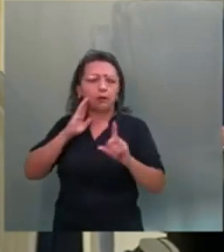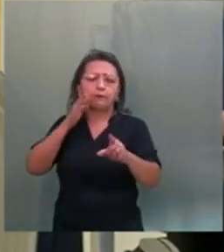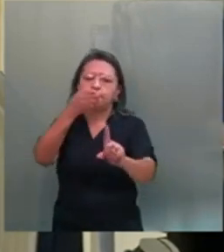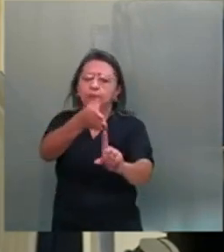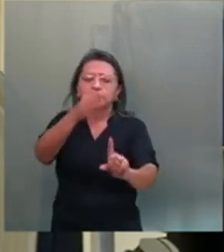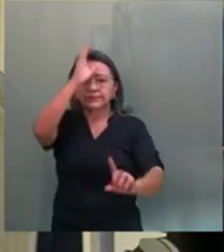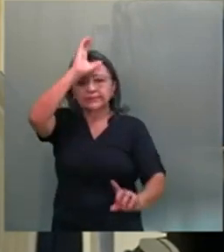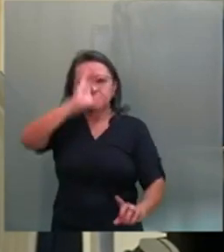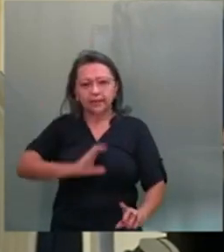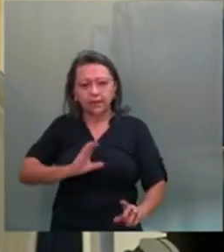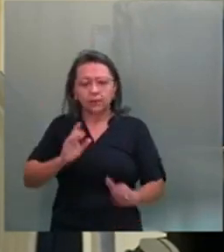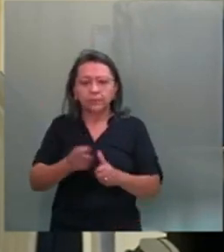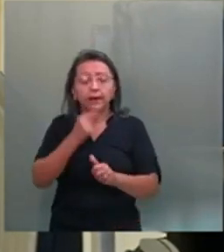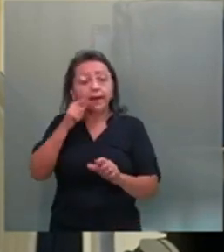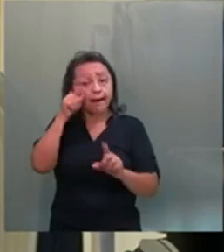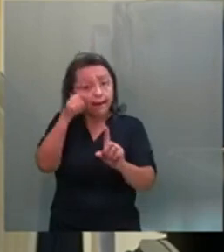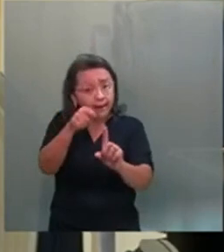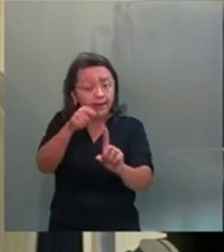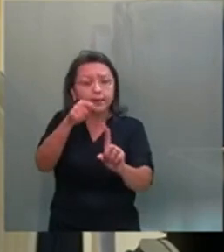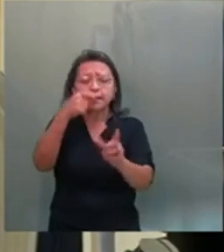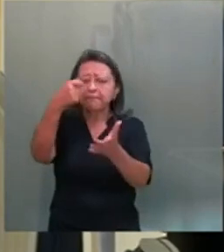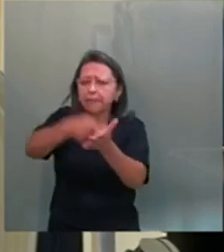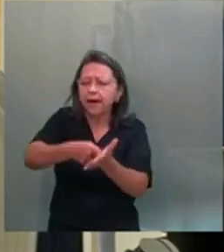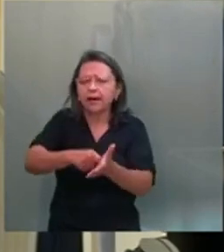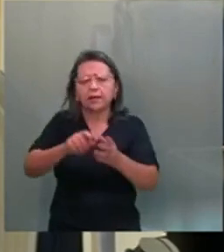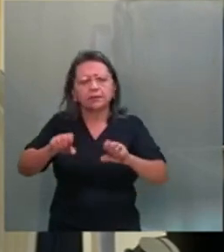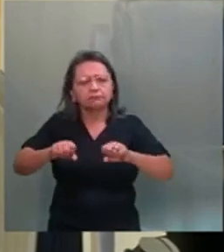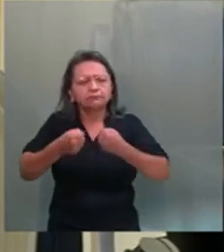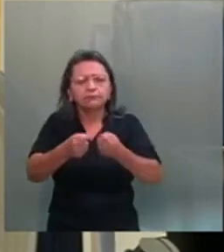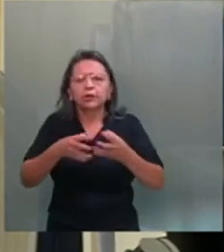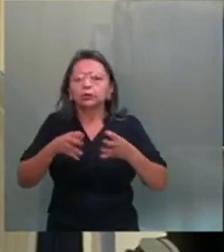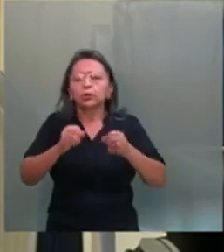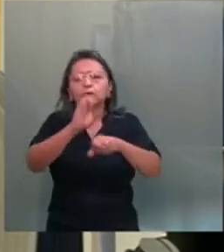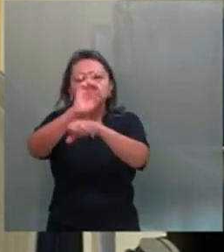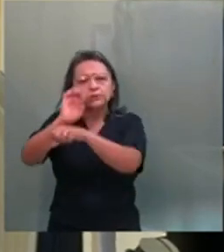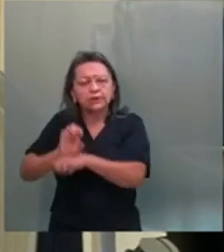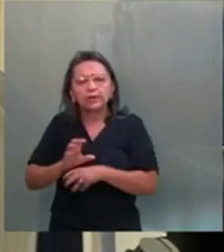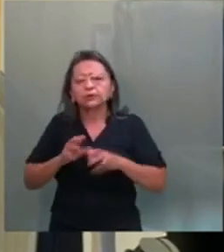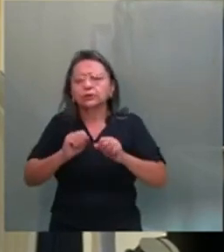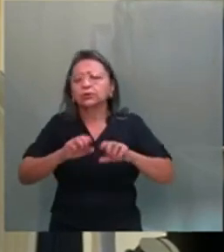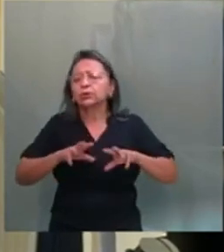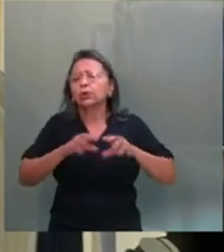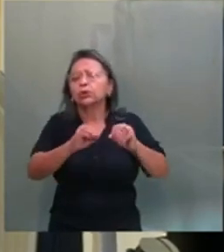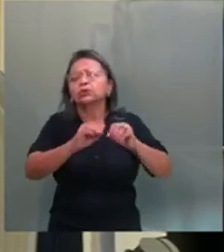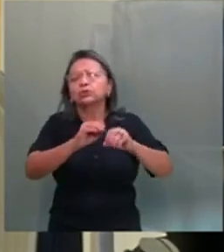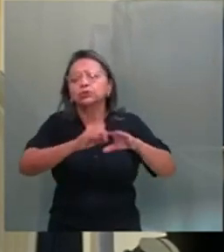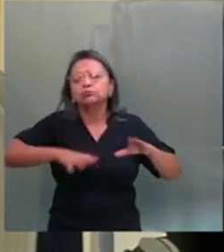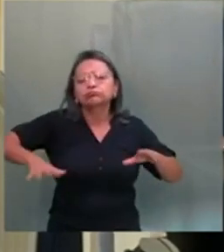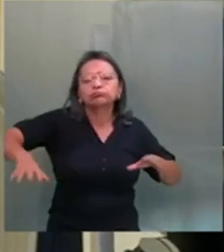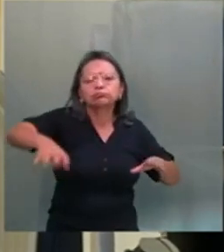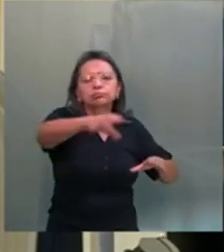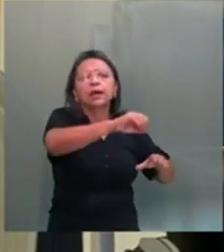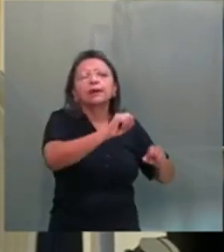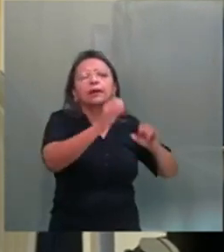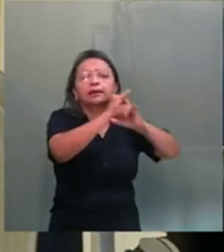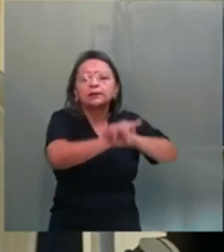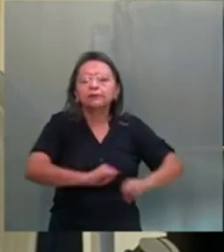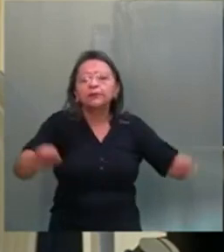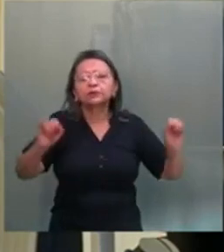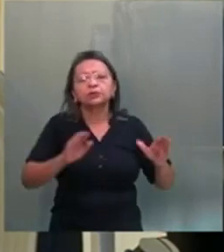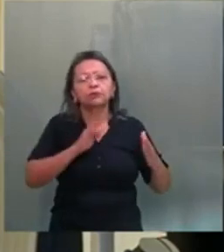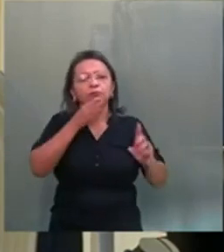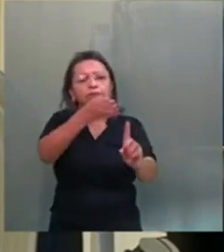lugar. É a ele que paga, que sustenta todo o Estado, que sustenta todos os meios a quem as informações são